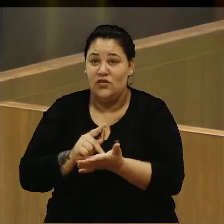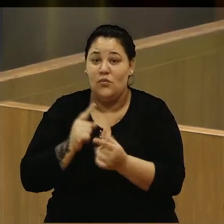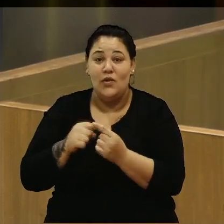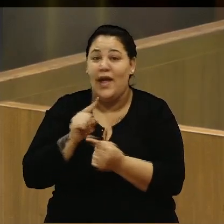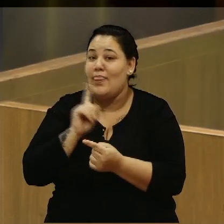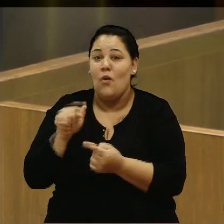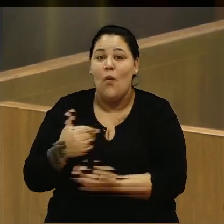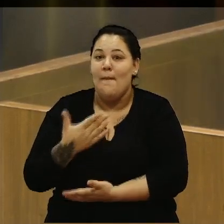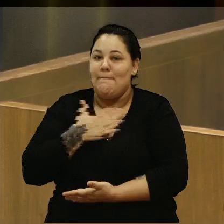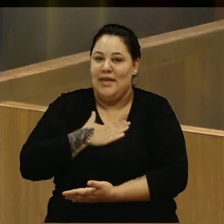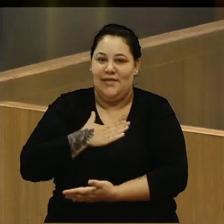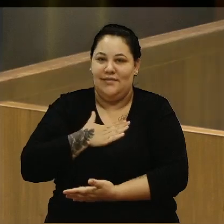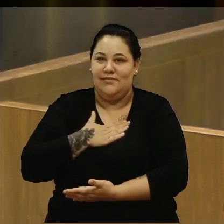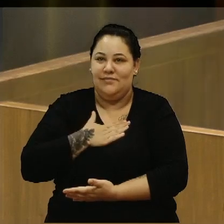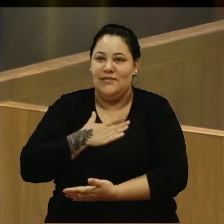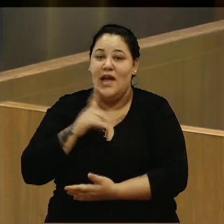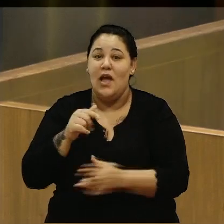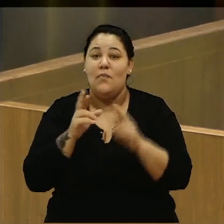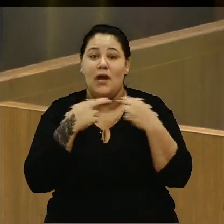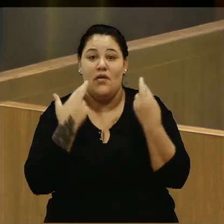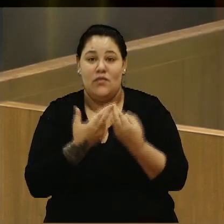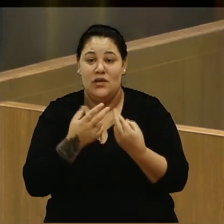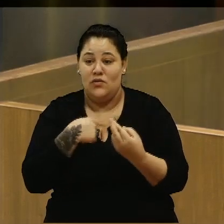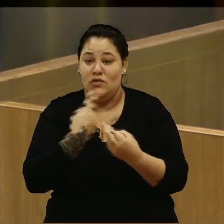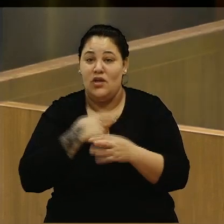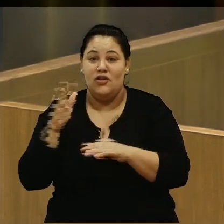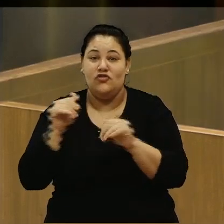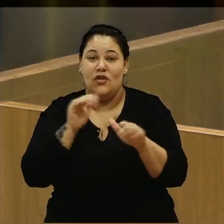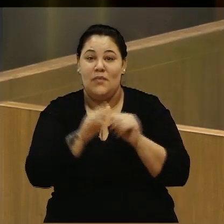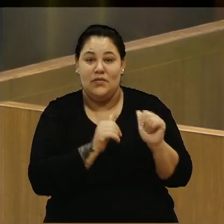minha. Foi uma reunião que nós chamamos aqui em